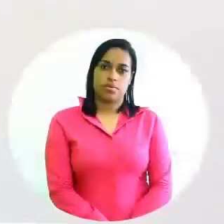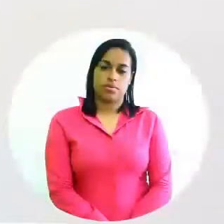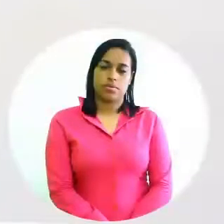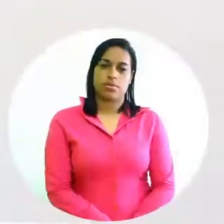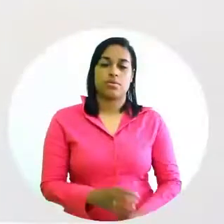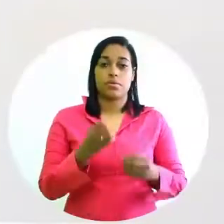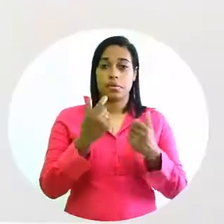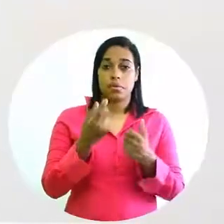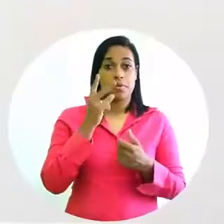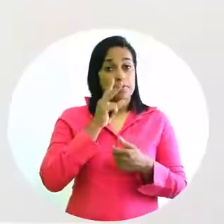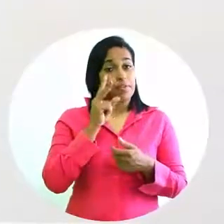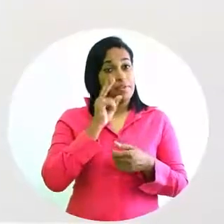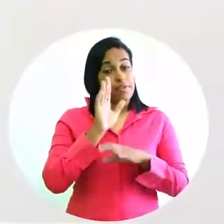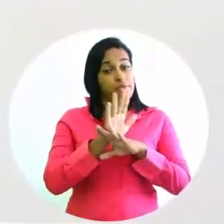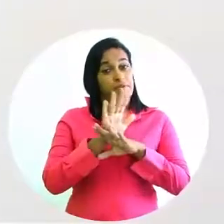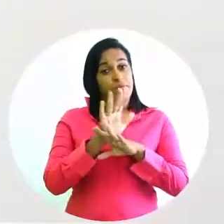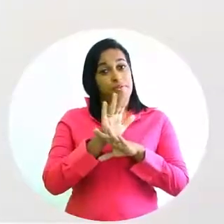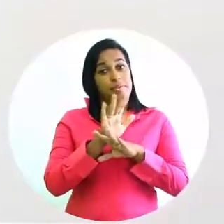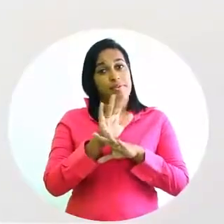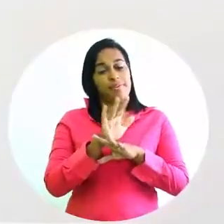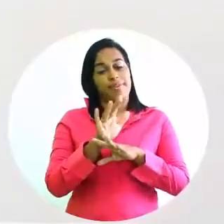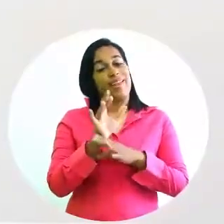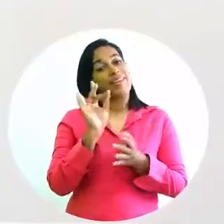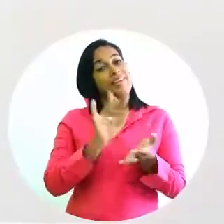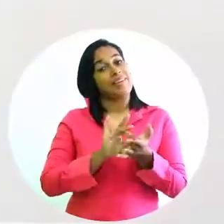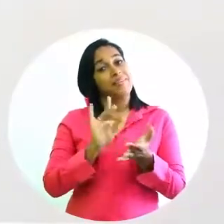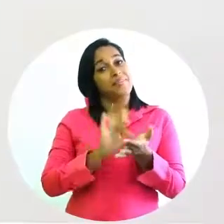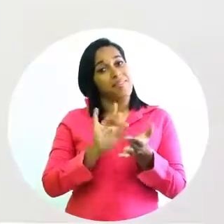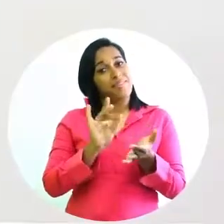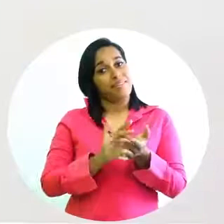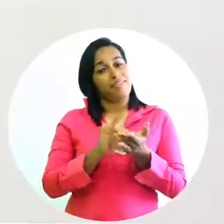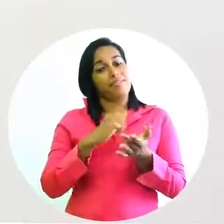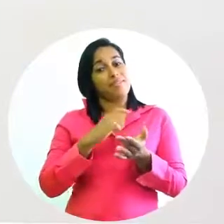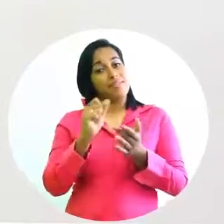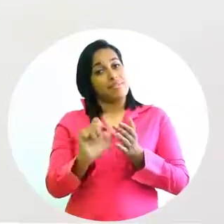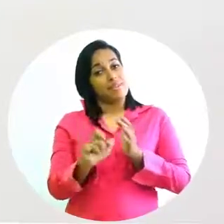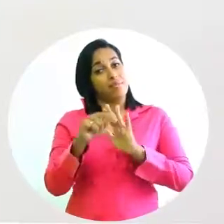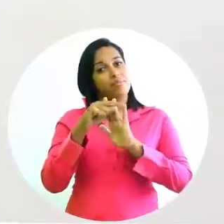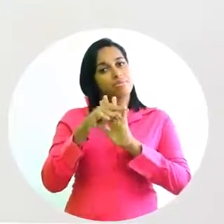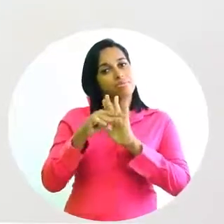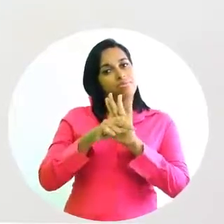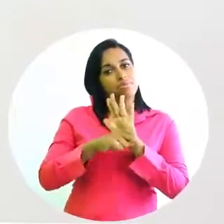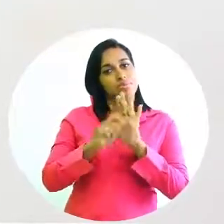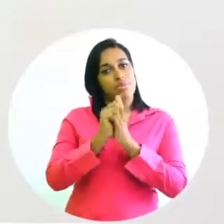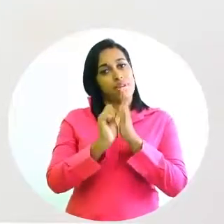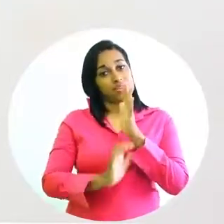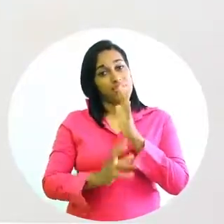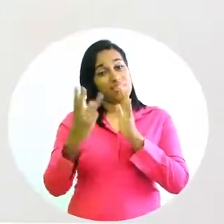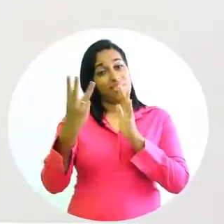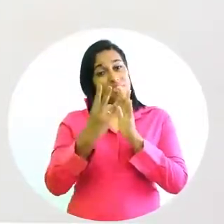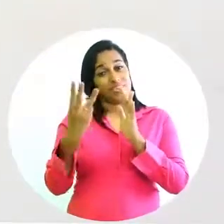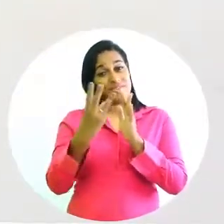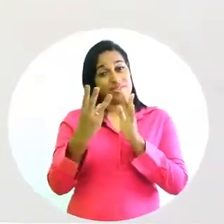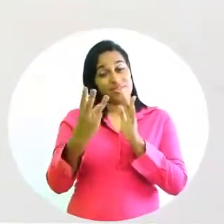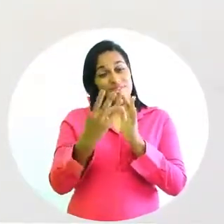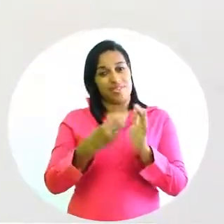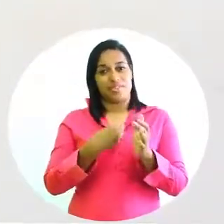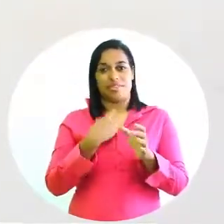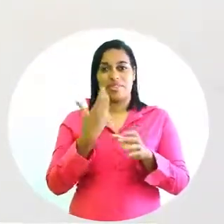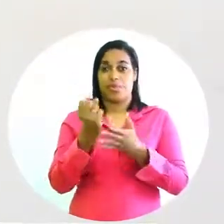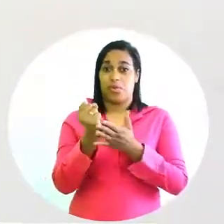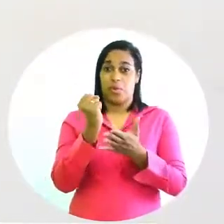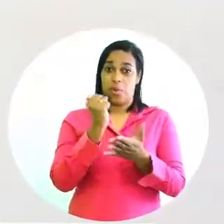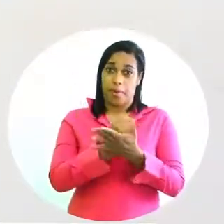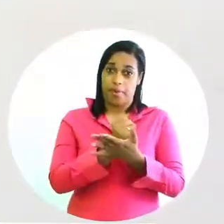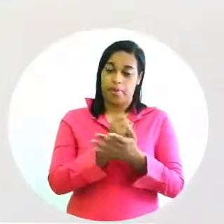Pois é, pelo que vimos, sem sombra de dúvida, se planejarmos as atividades das 3 fases do ciclo